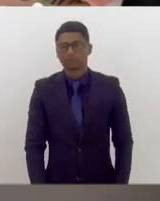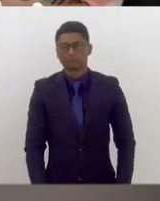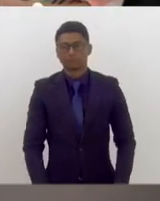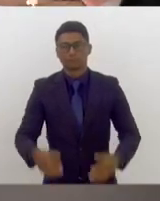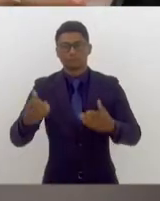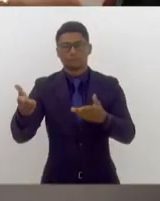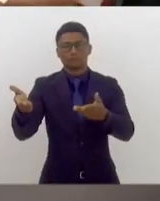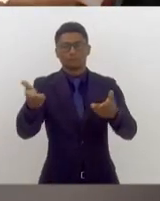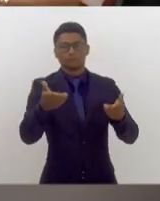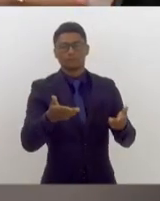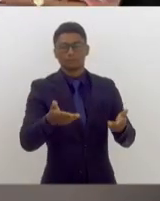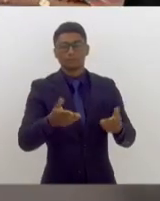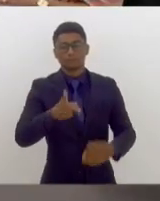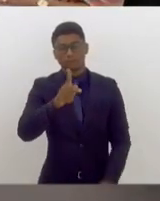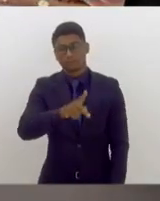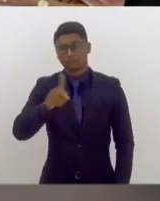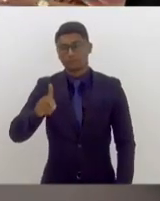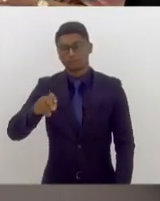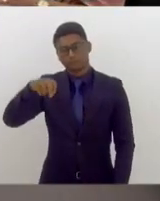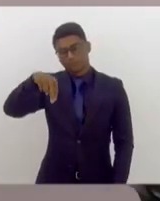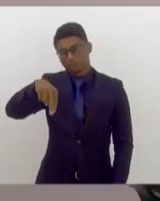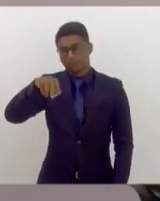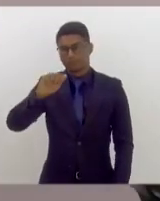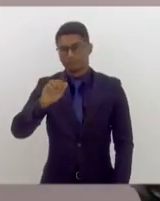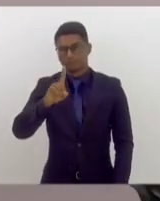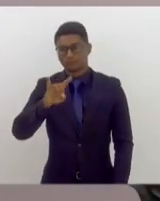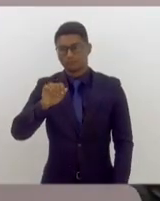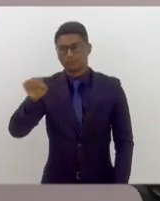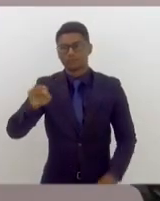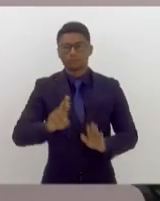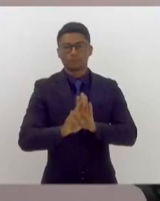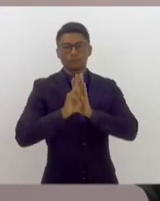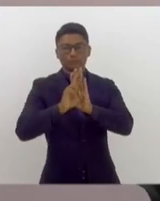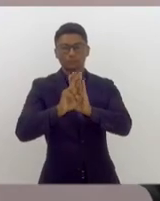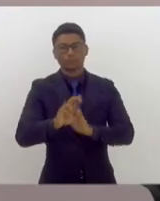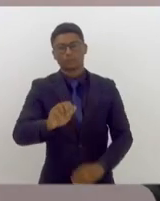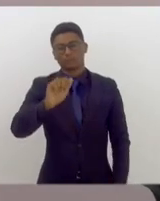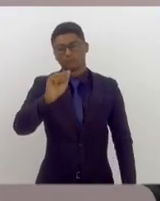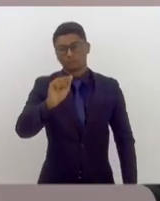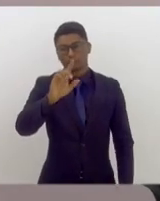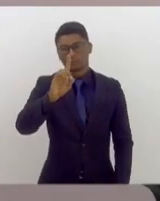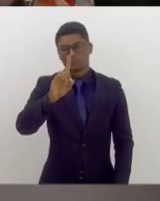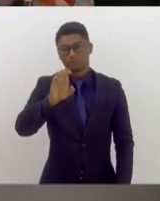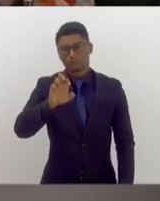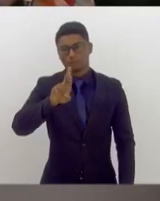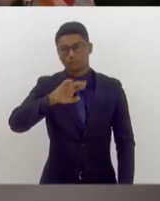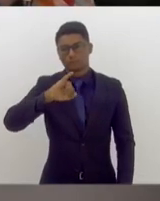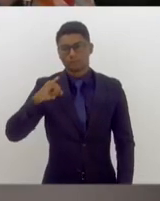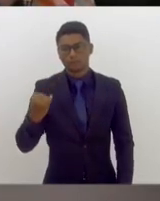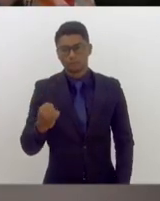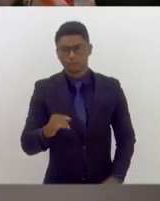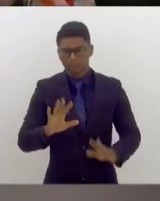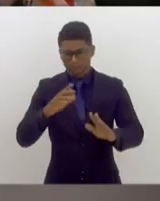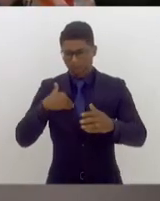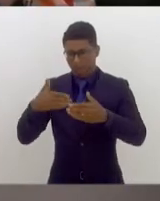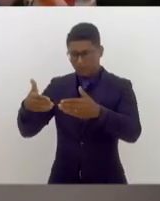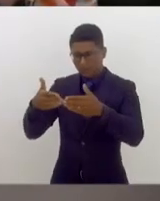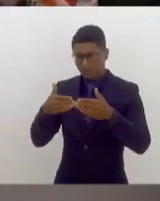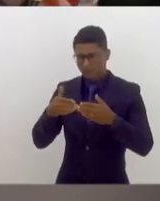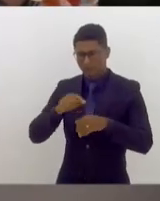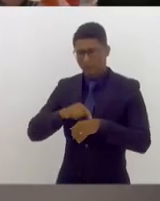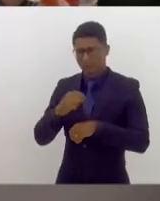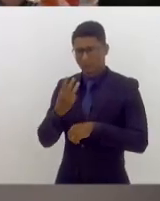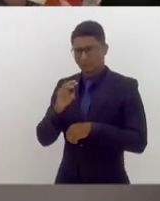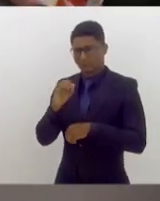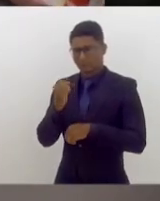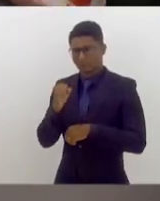uso da palavra agora a professora Nádia Moreira, representante da ADERJ. Professora Nádia, se me permitir também outros 30 segundos, Ana Karina. Uhum. Primeiro, Ana